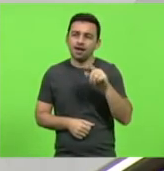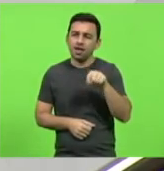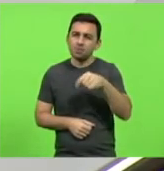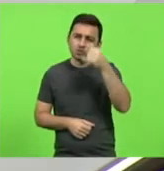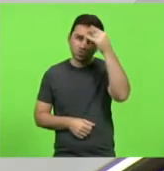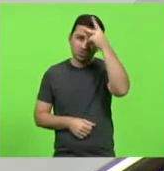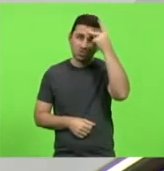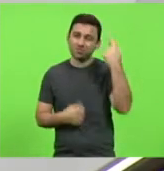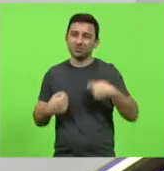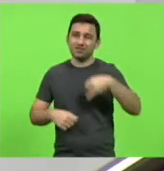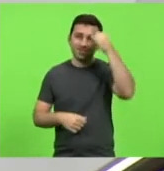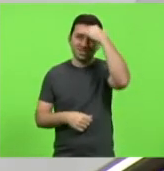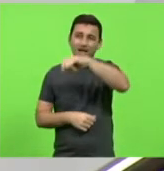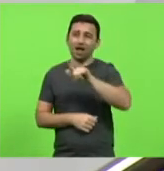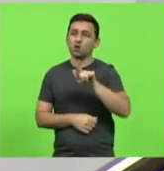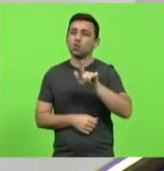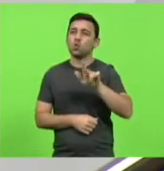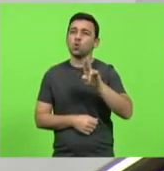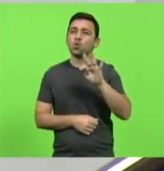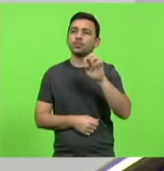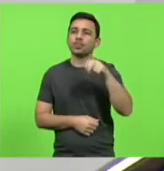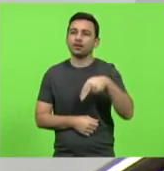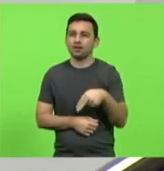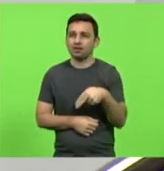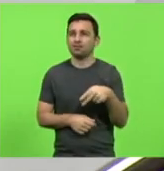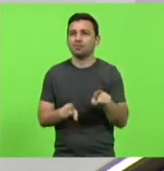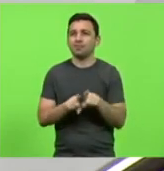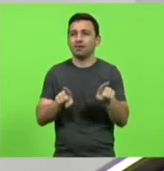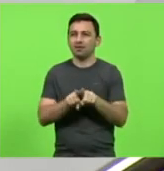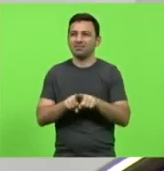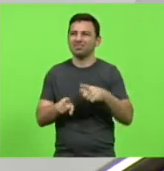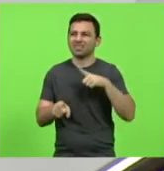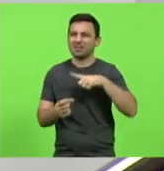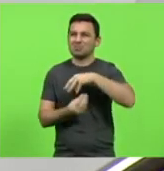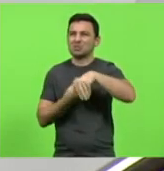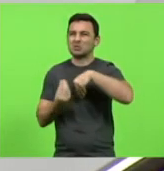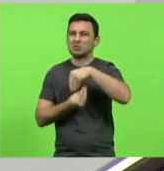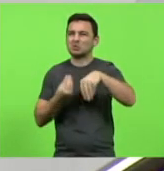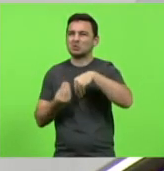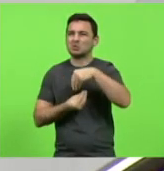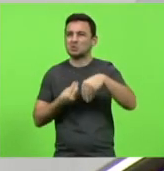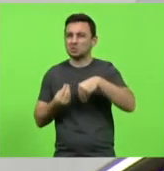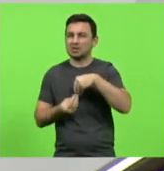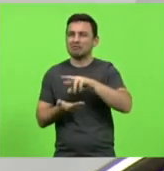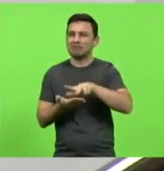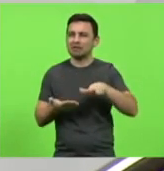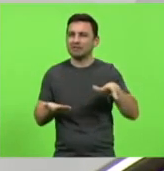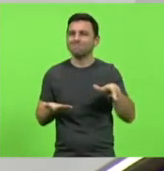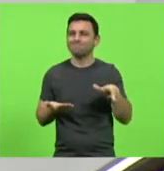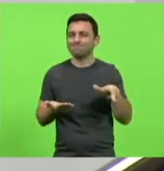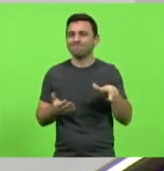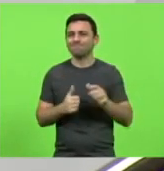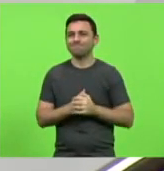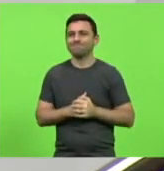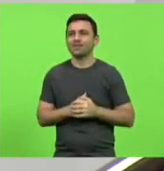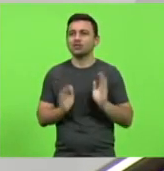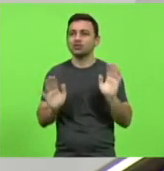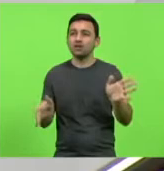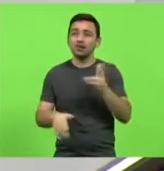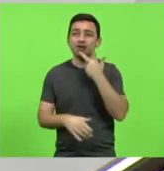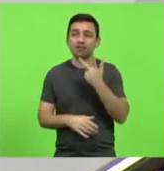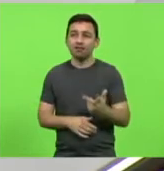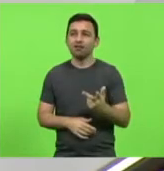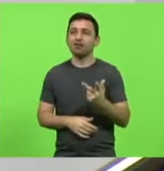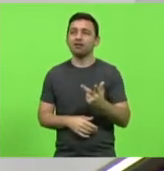é muito complicada essa doença, porque existe a contaminação cruzada também. Eu já aqui teci comentários na